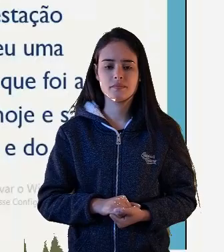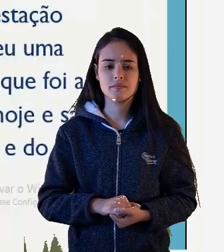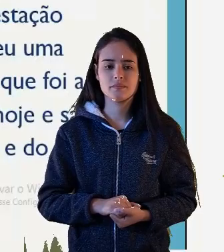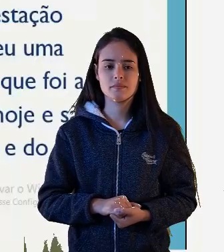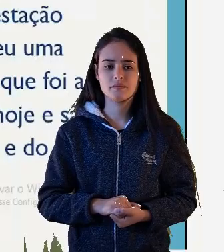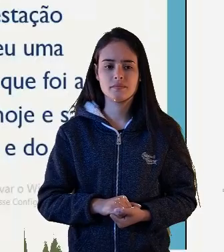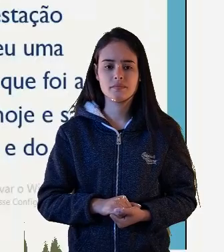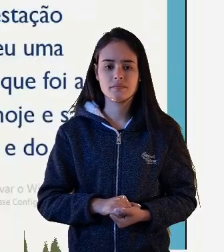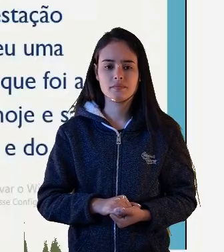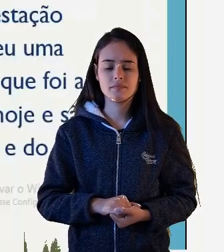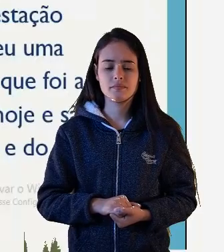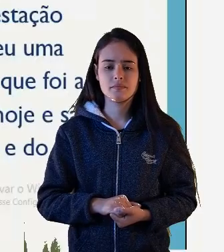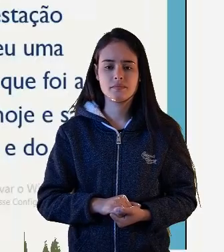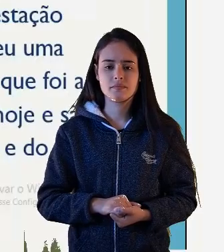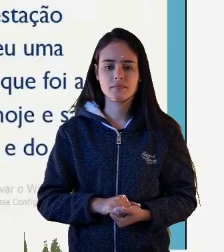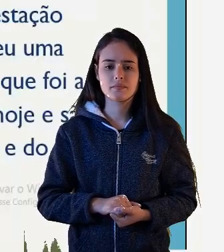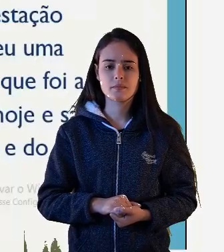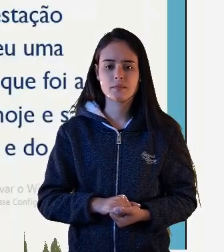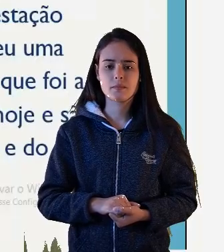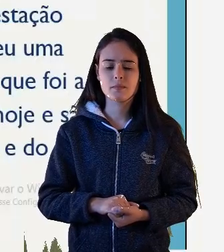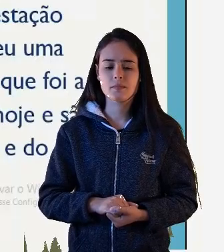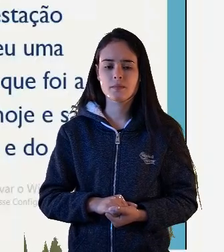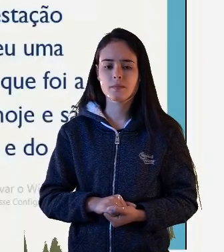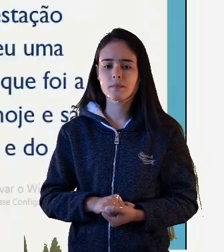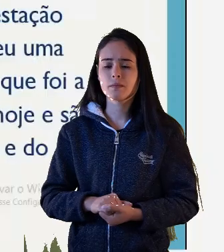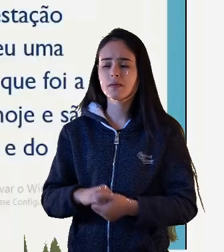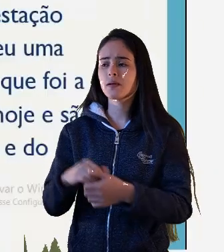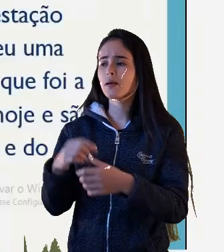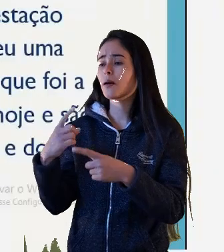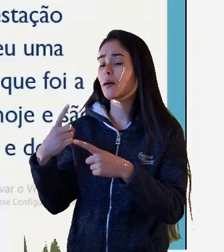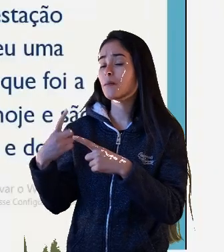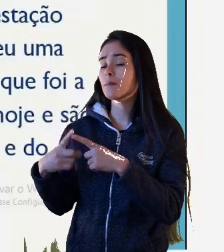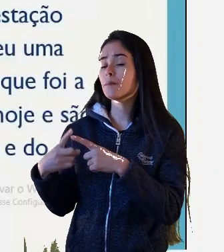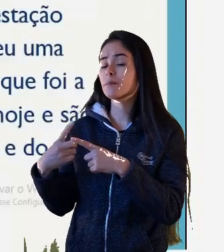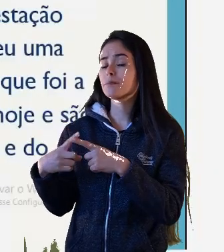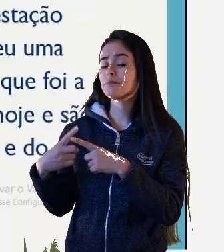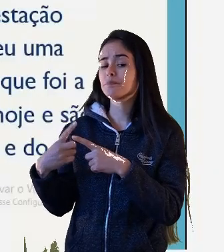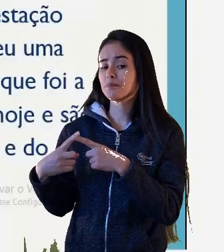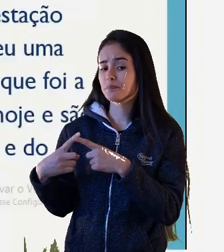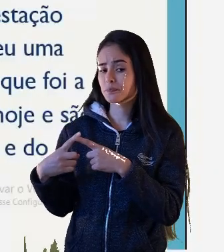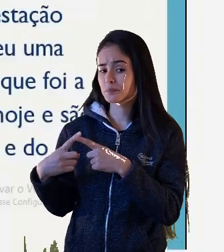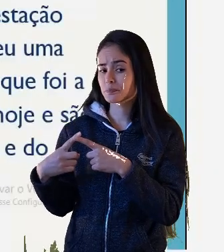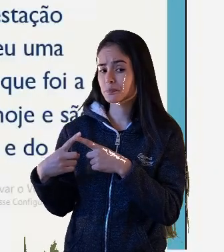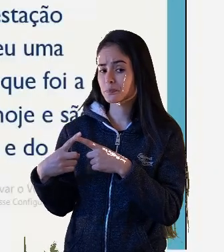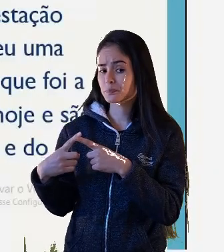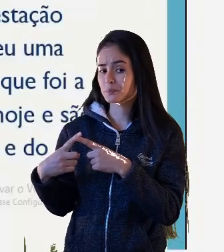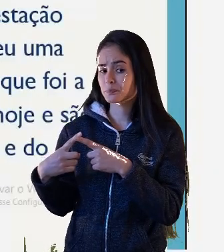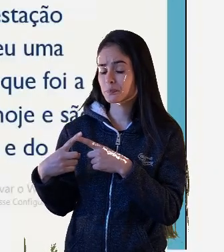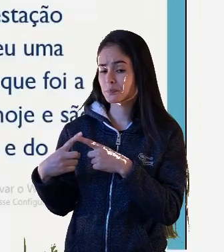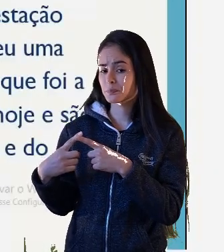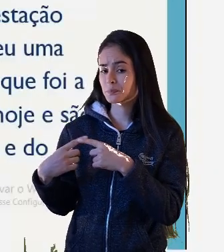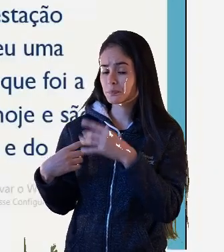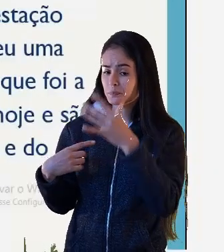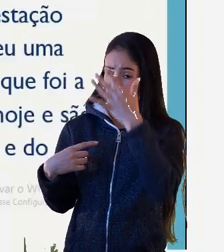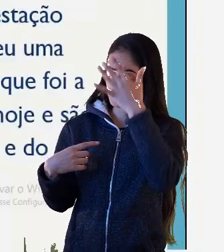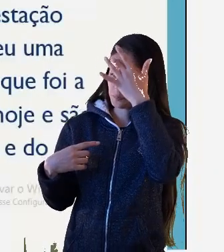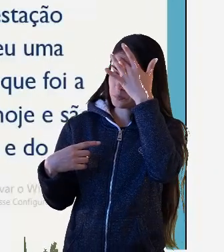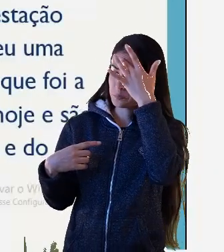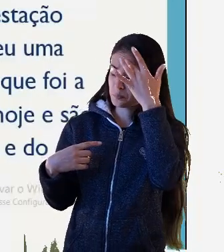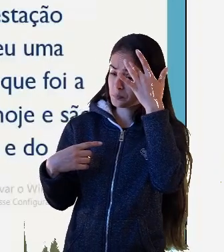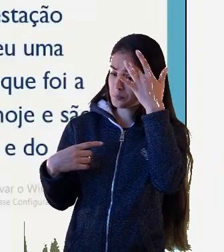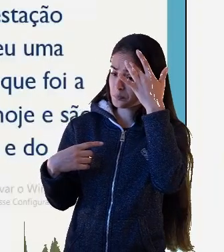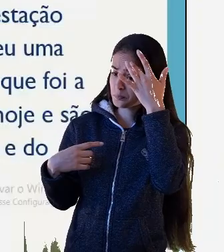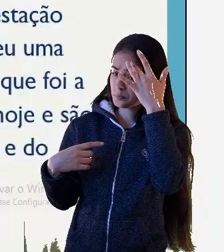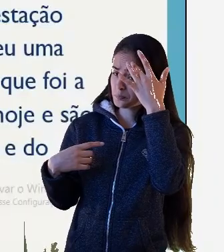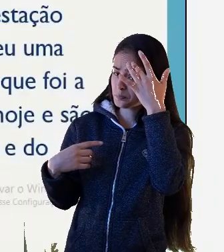retomou, tá tudo Ah, bem. tá, foi isso. Ah, tá, desculpa. As causas dessa intolerância são justamente essas